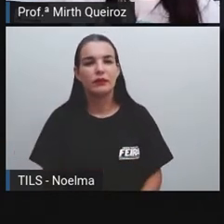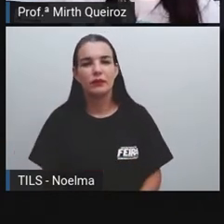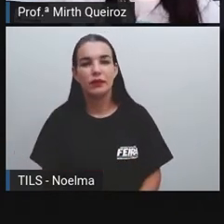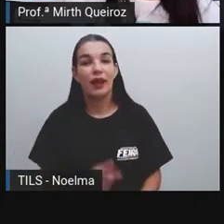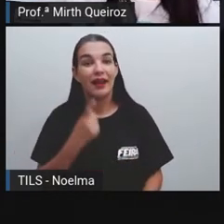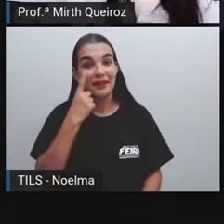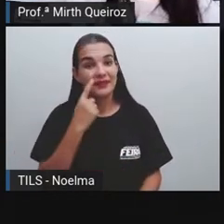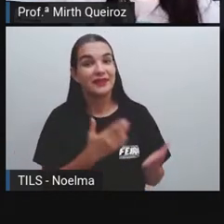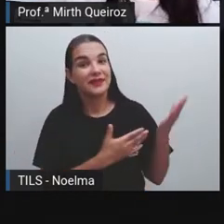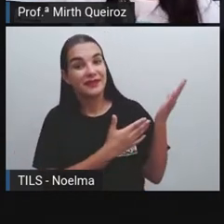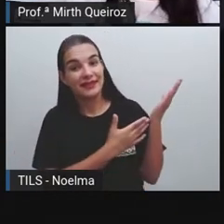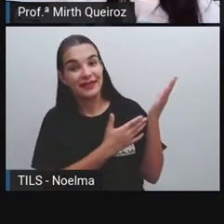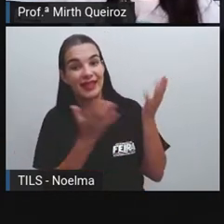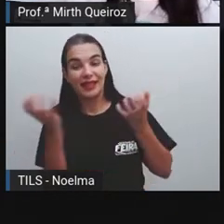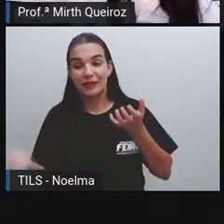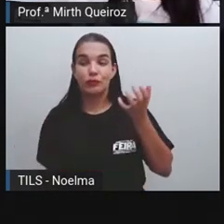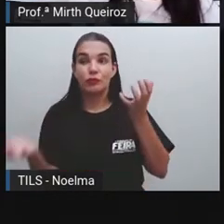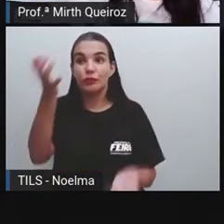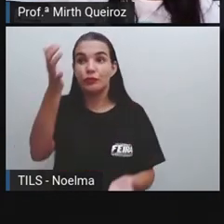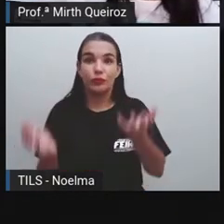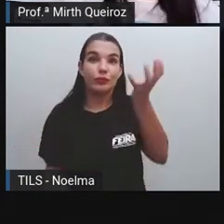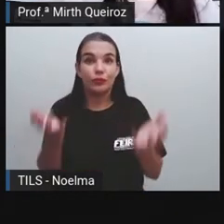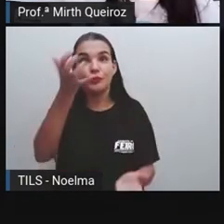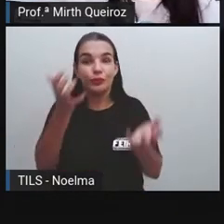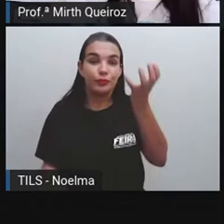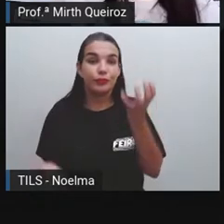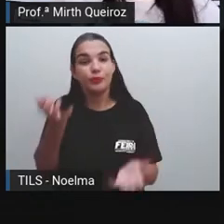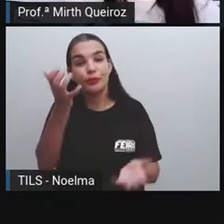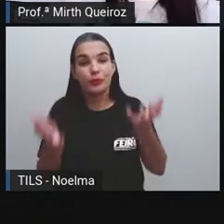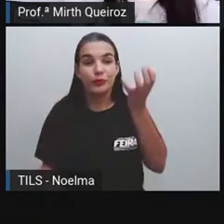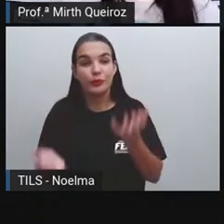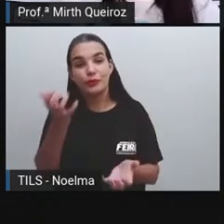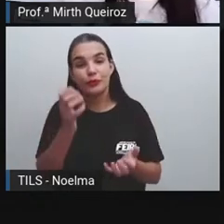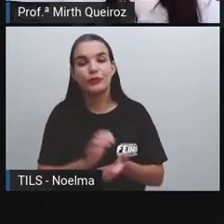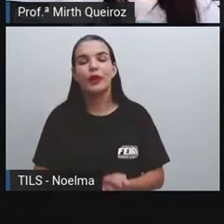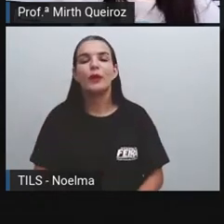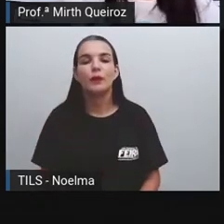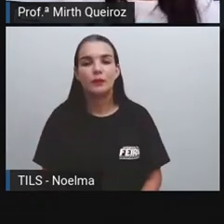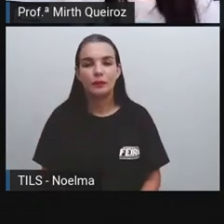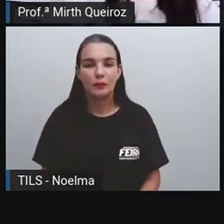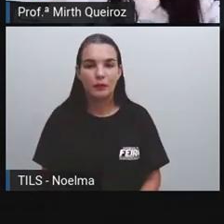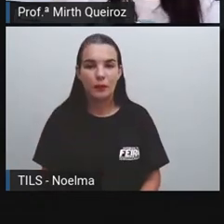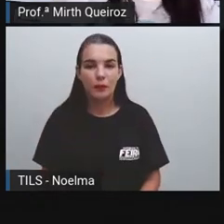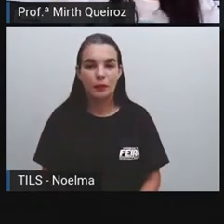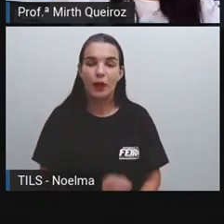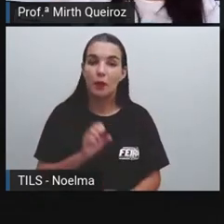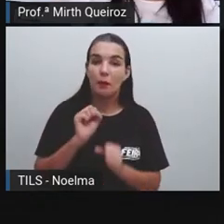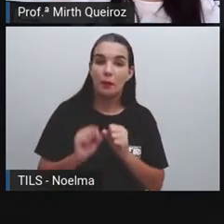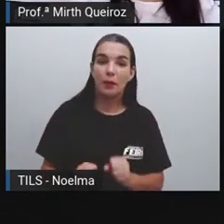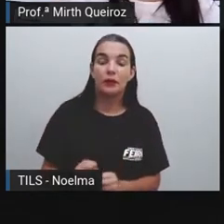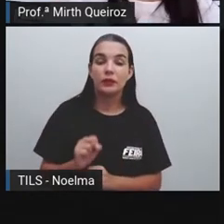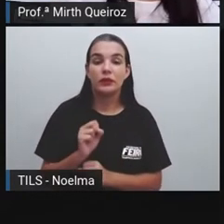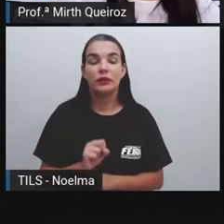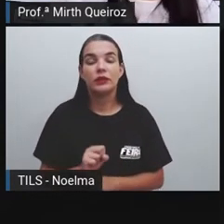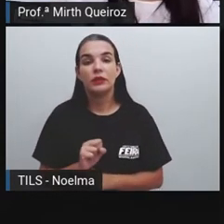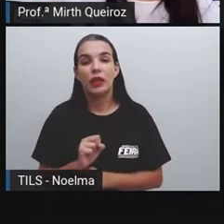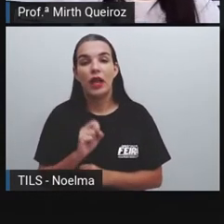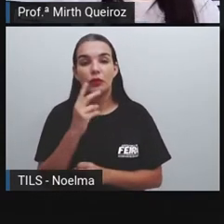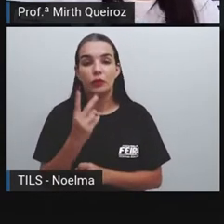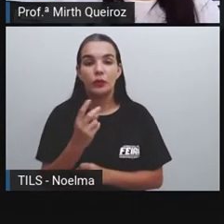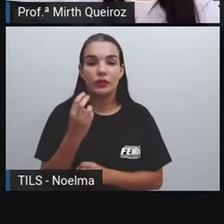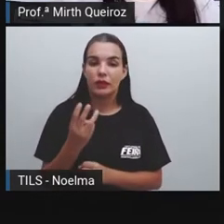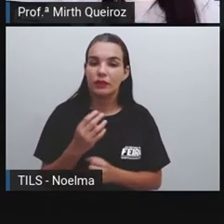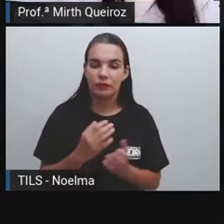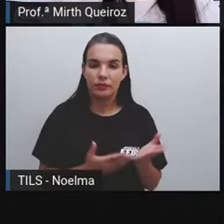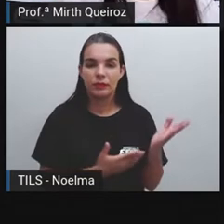Temos também malabares com bolas, né? O malabarismo aí com bolas. Pode ser com pinos também, que existe no